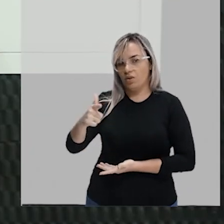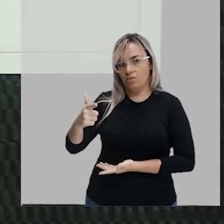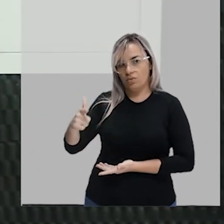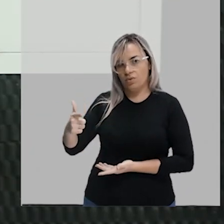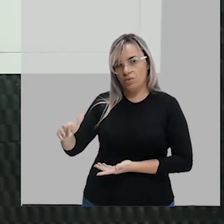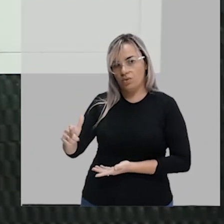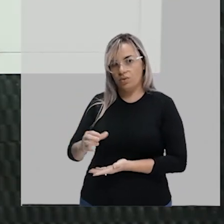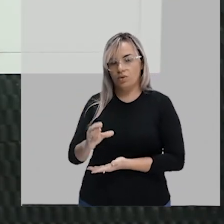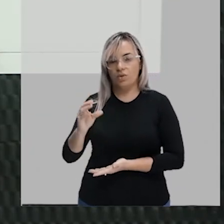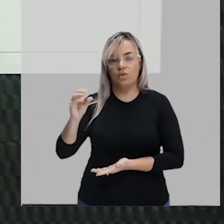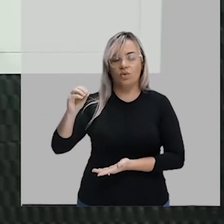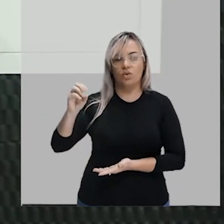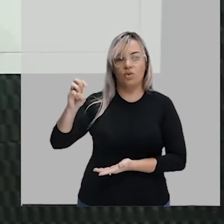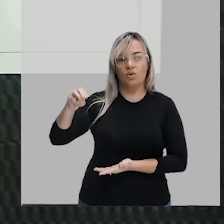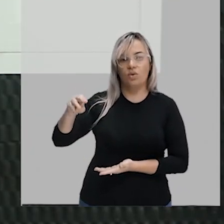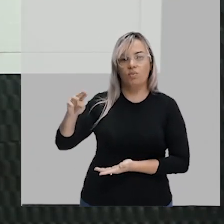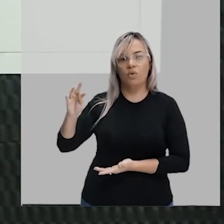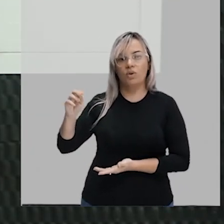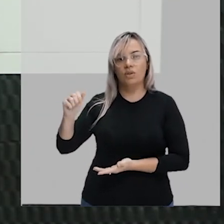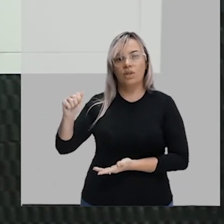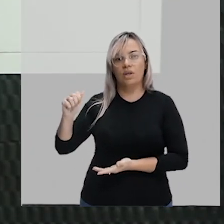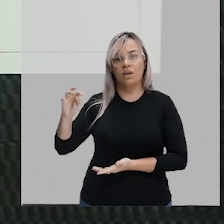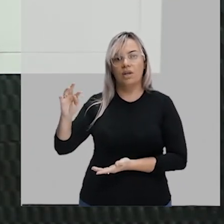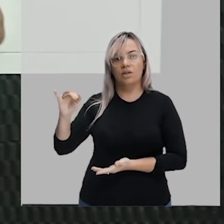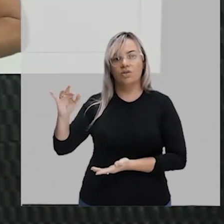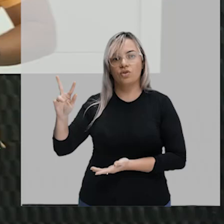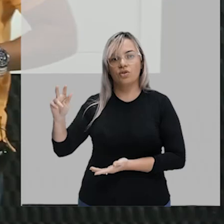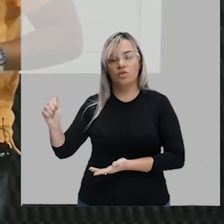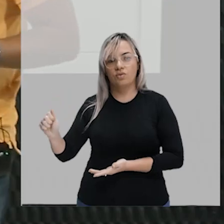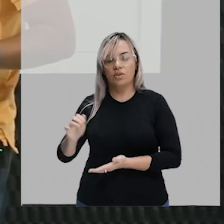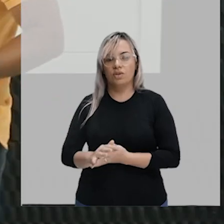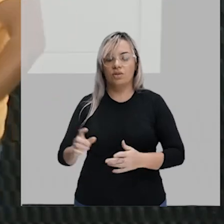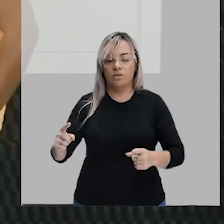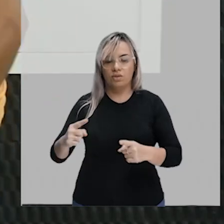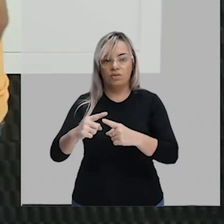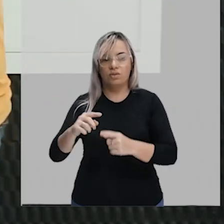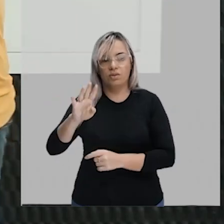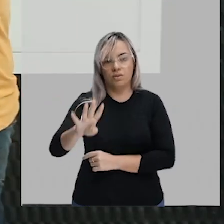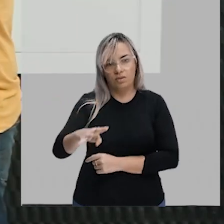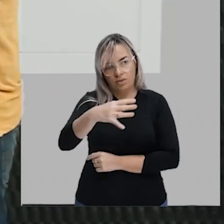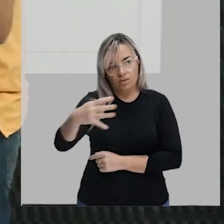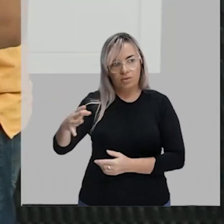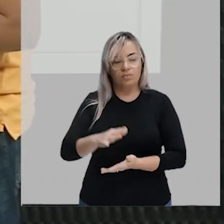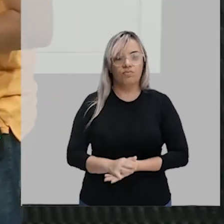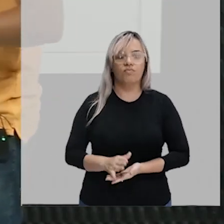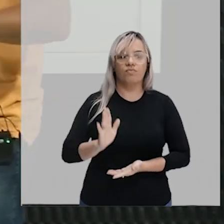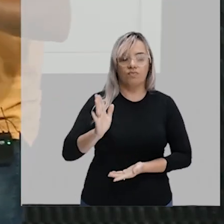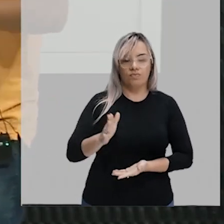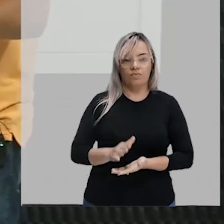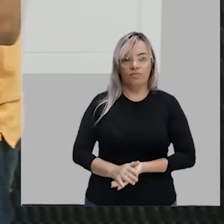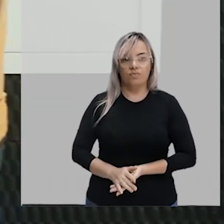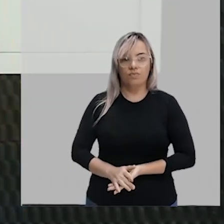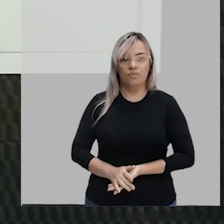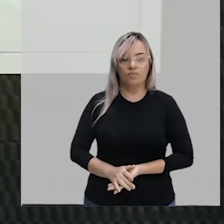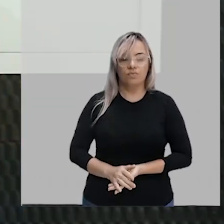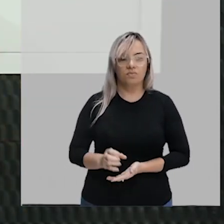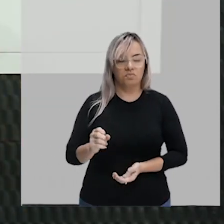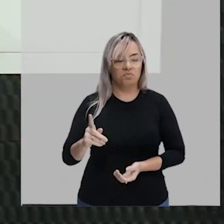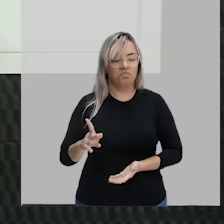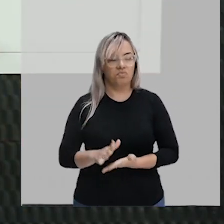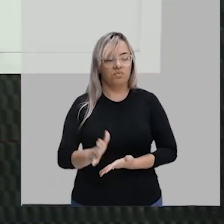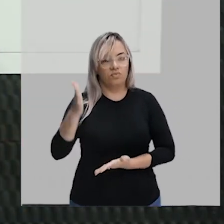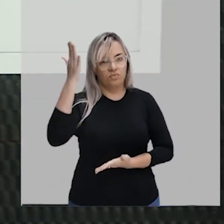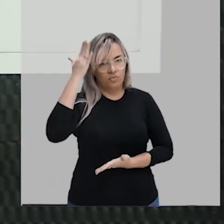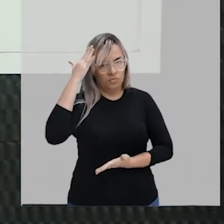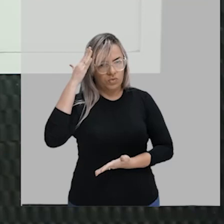comutativa, propriedade comutativa, uma multiplicação de matriz. A gente vai ver já já, certo? Então, galera, vamos lá. Sim, professor, beleza, já entendi quando é